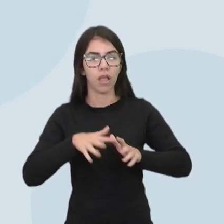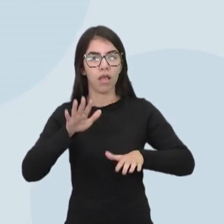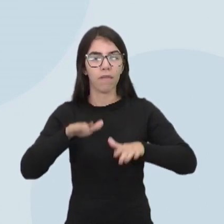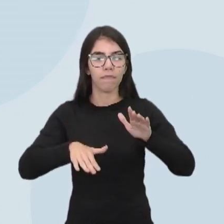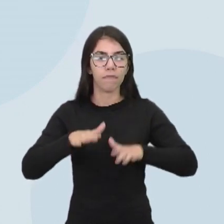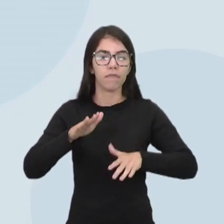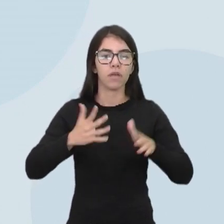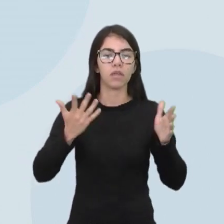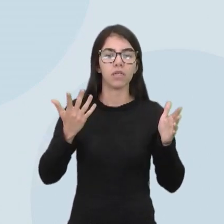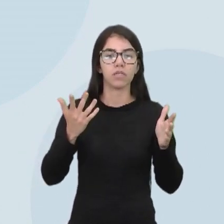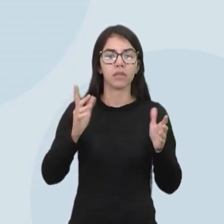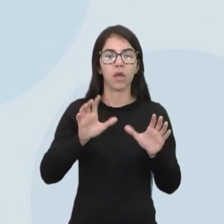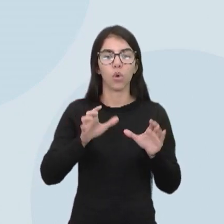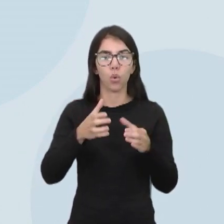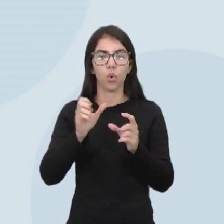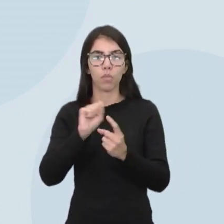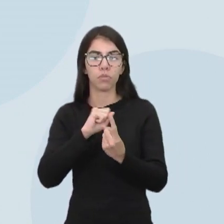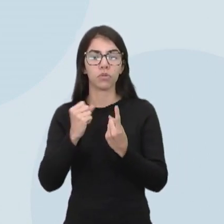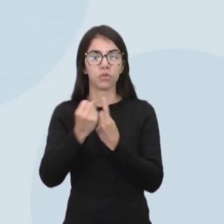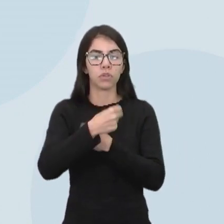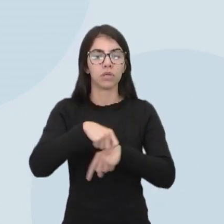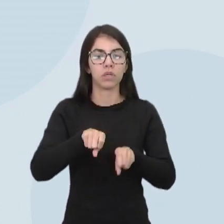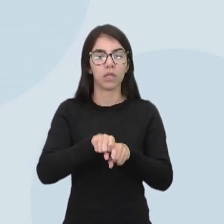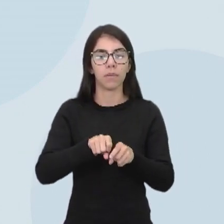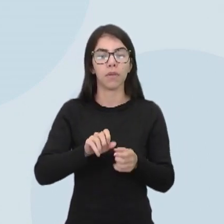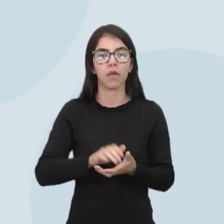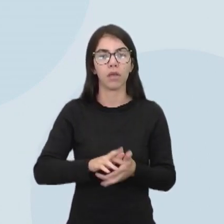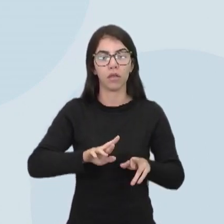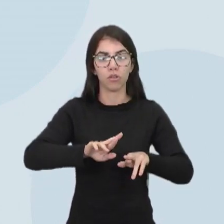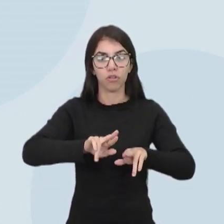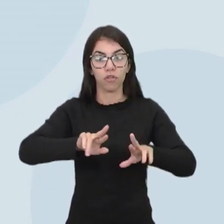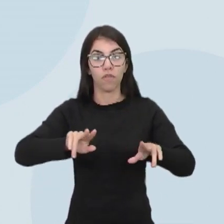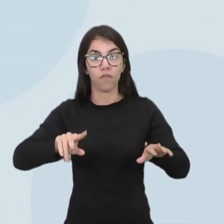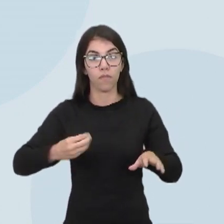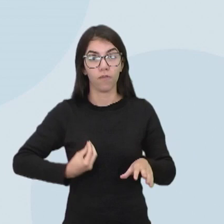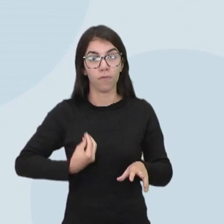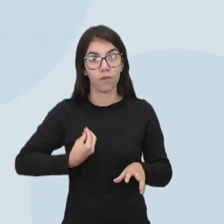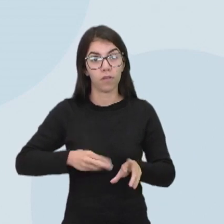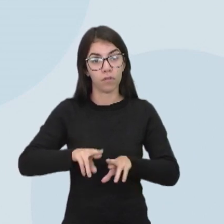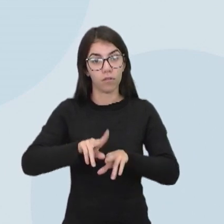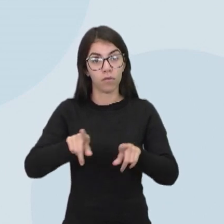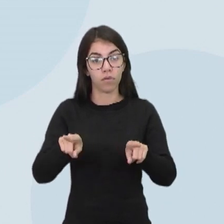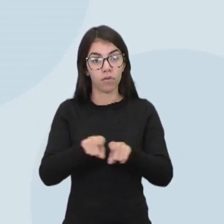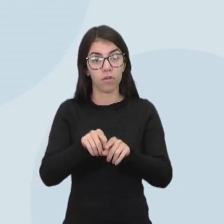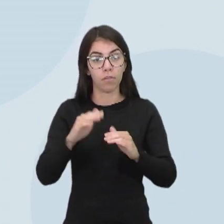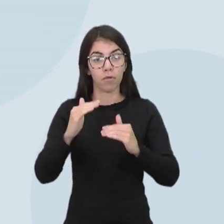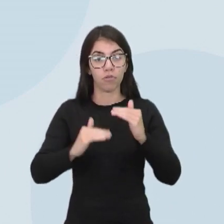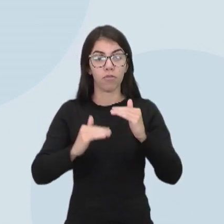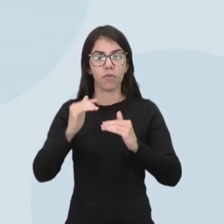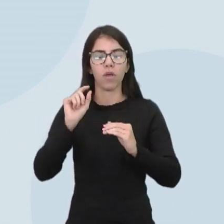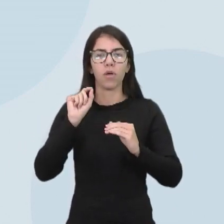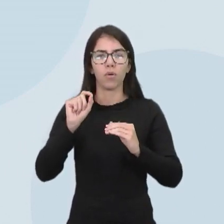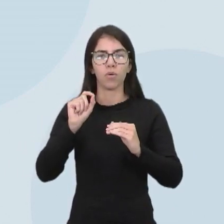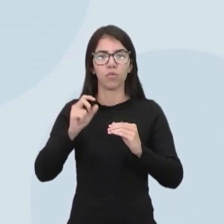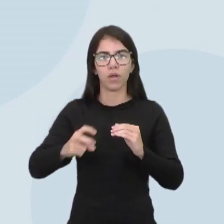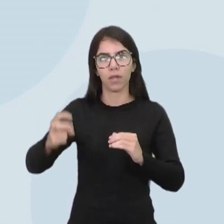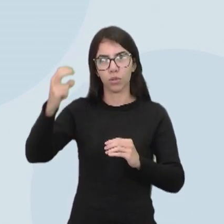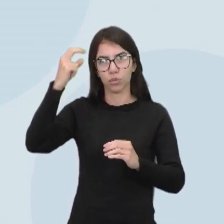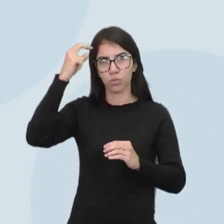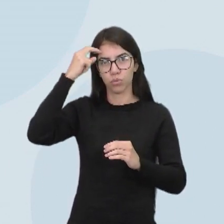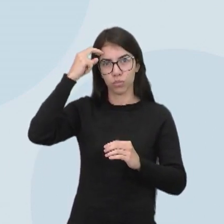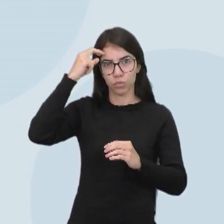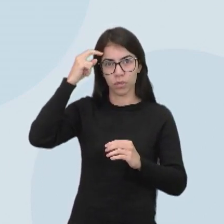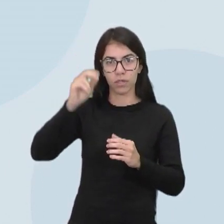e ameaças a grupos sociais, à diversidade de modos de vida, às diferentes identidades